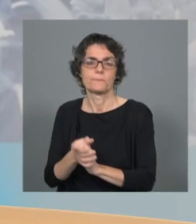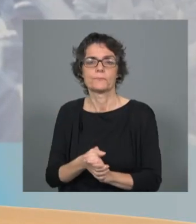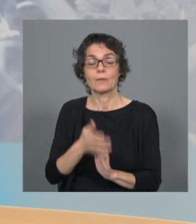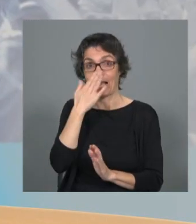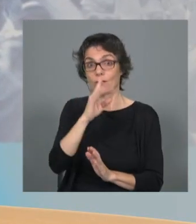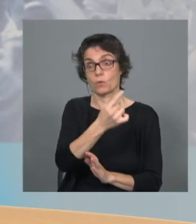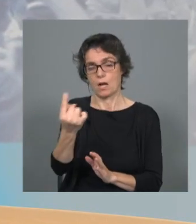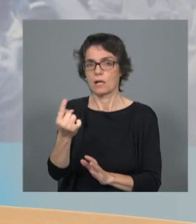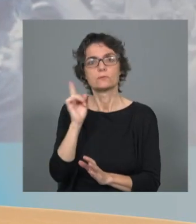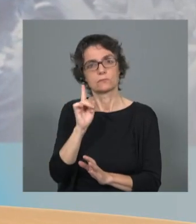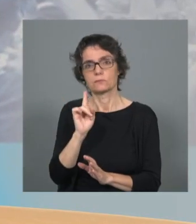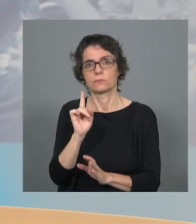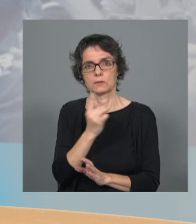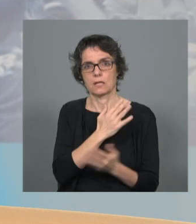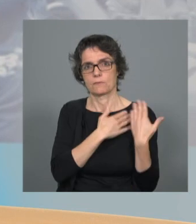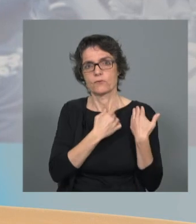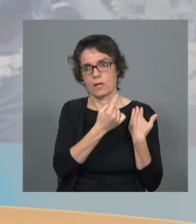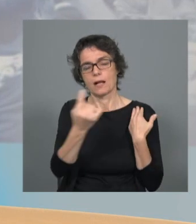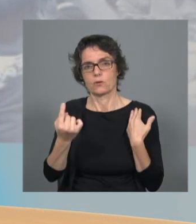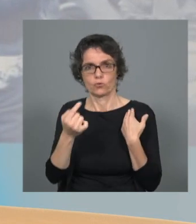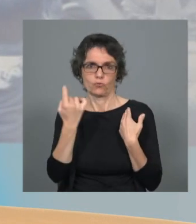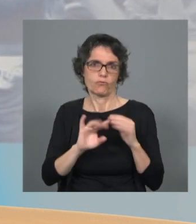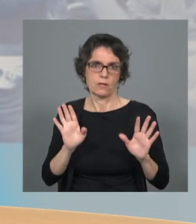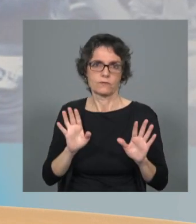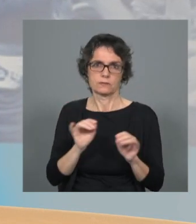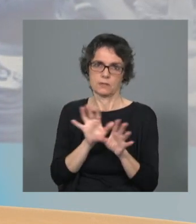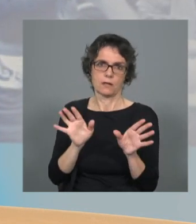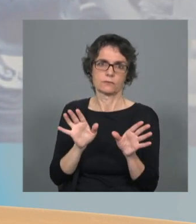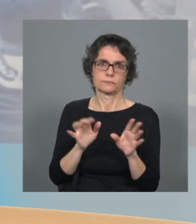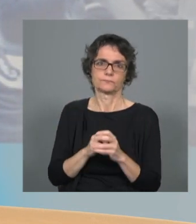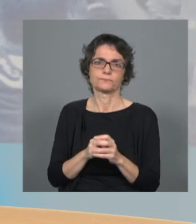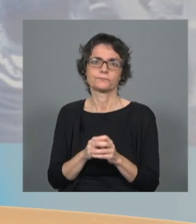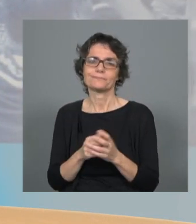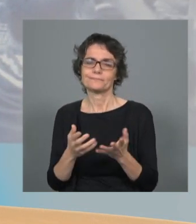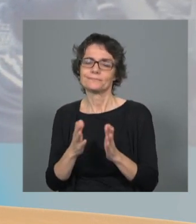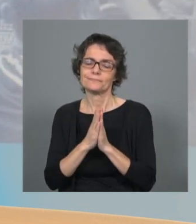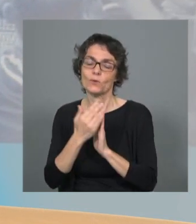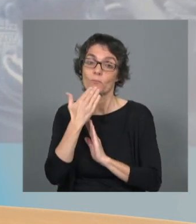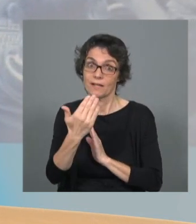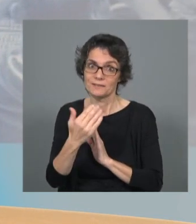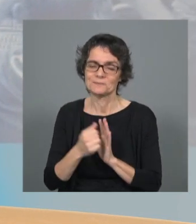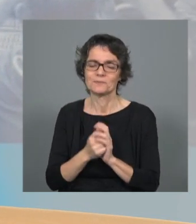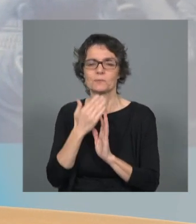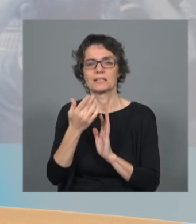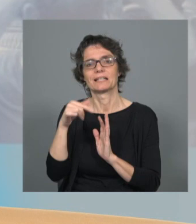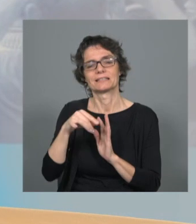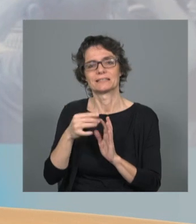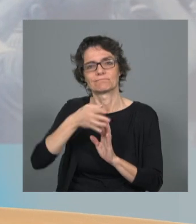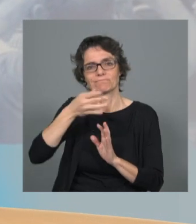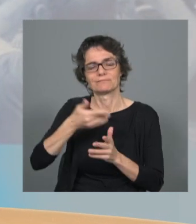são centrais e têm de ser responsáveis também nesta ocasião. Eunice Lourenço, agradeço ter estado aqui a comentar